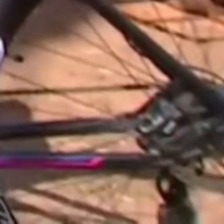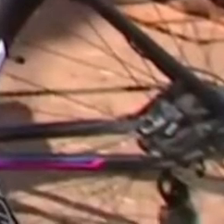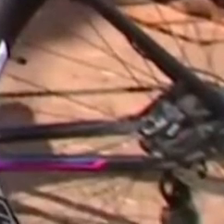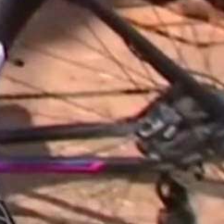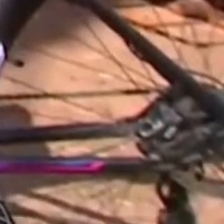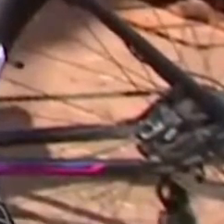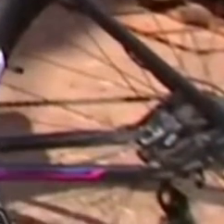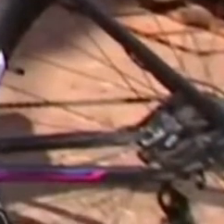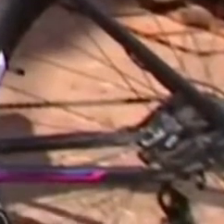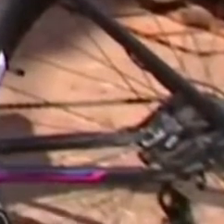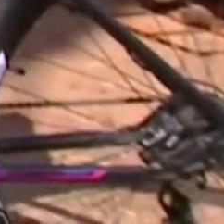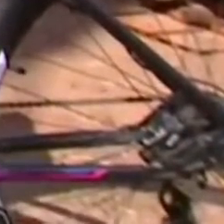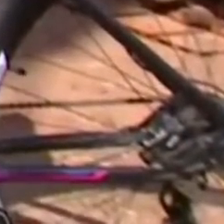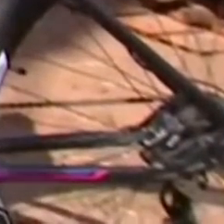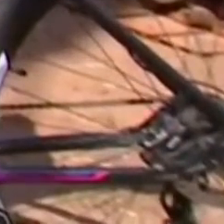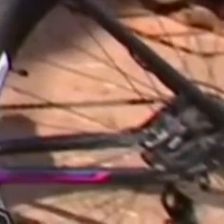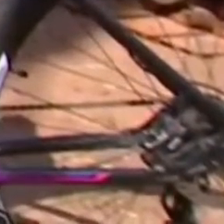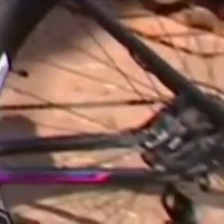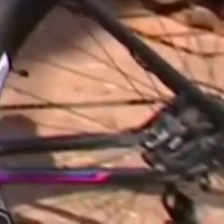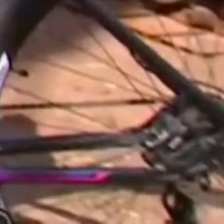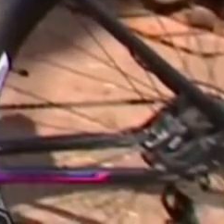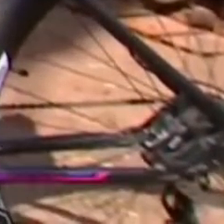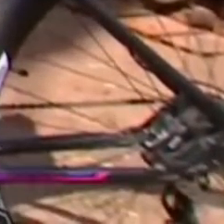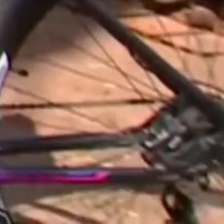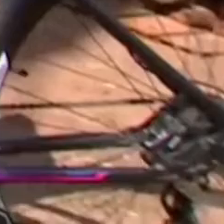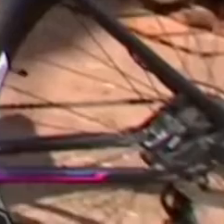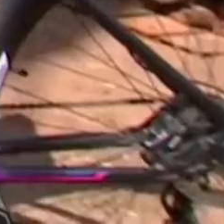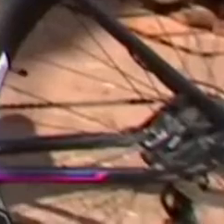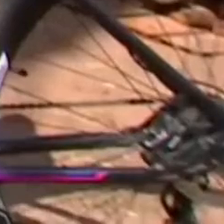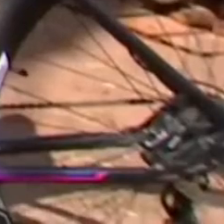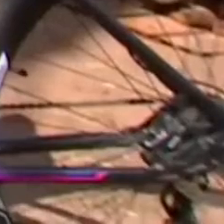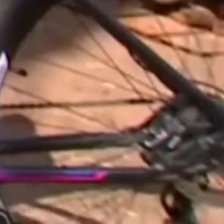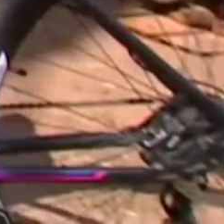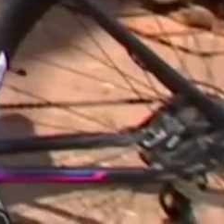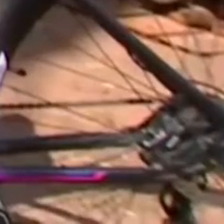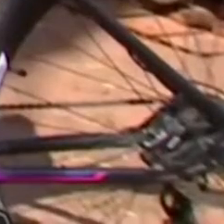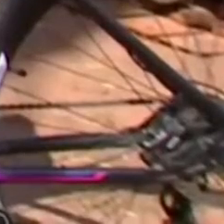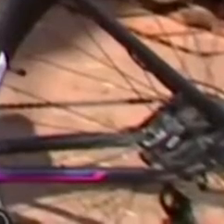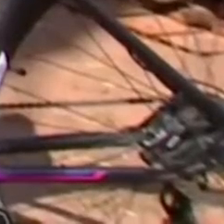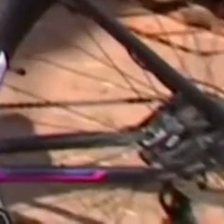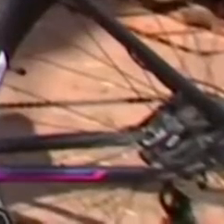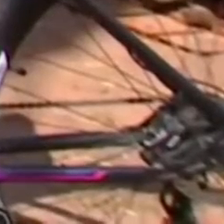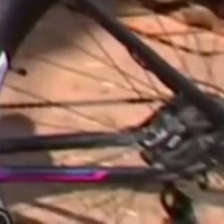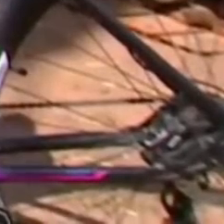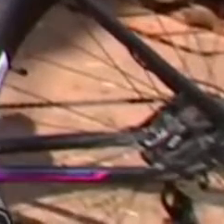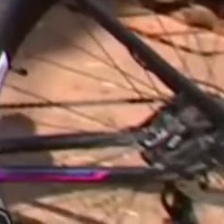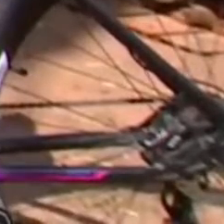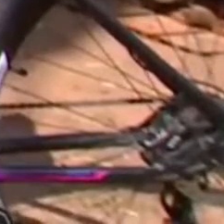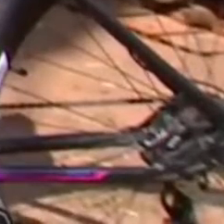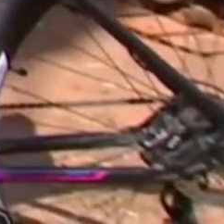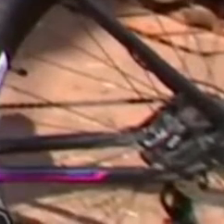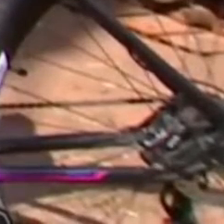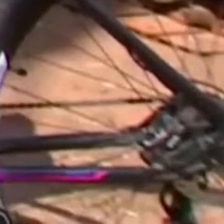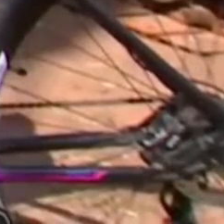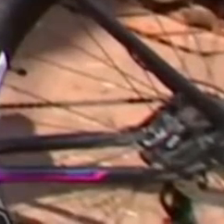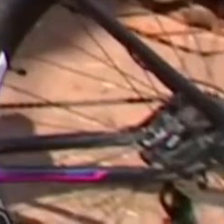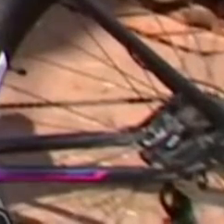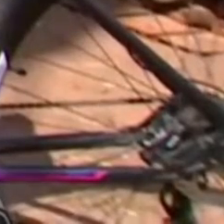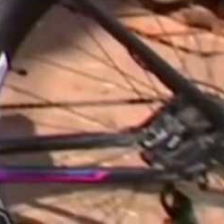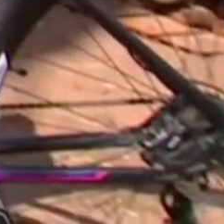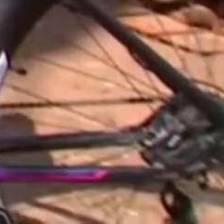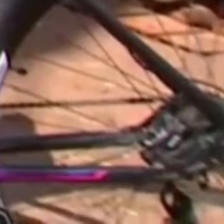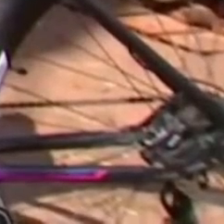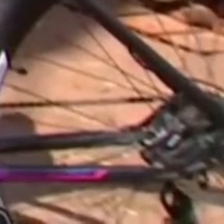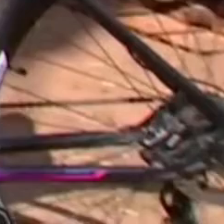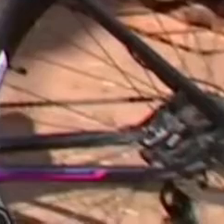tinha bicicleta por conta do medo, né, o calçamento muito ruim, não tinha uma ciclovia. Agora, com o projeto